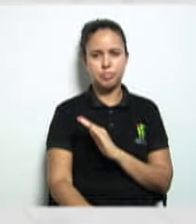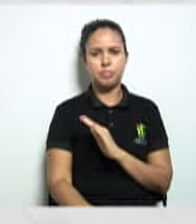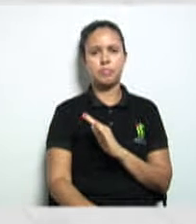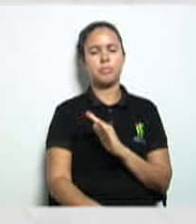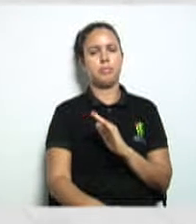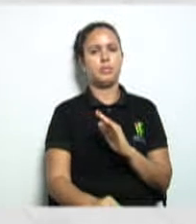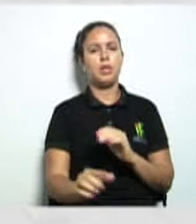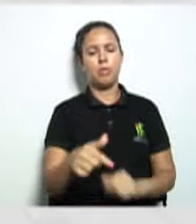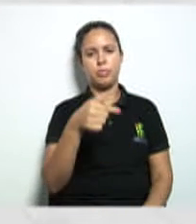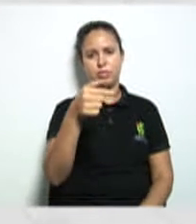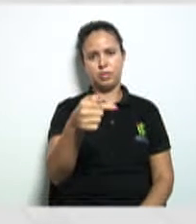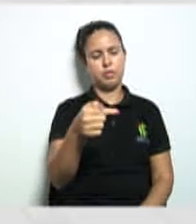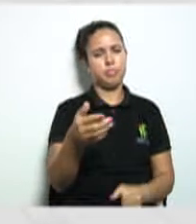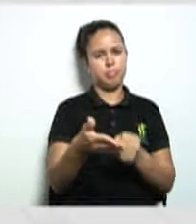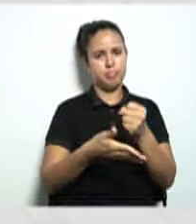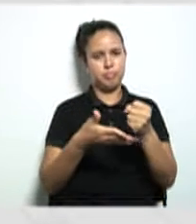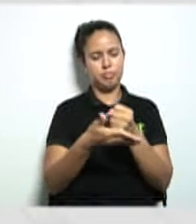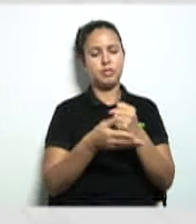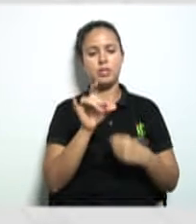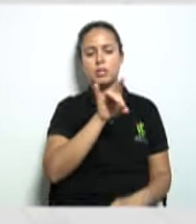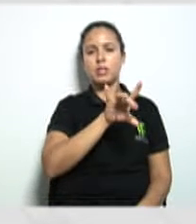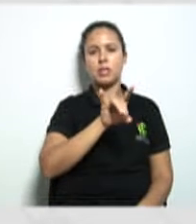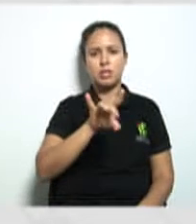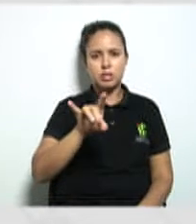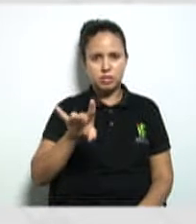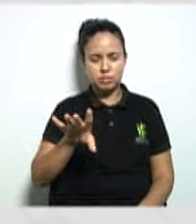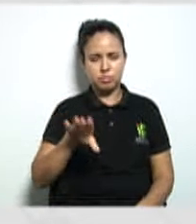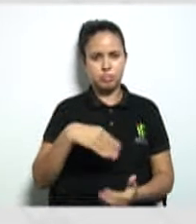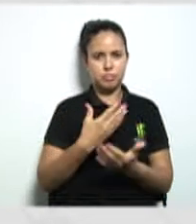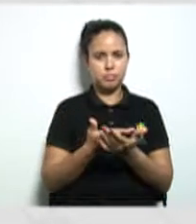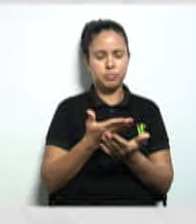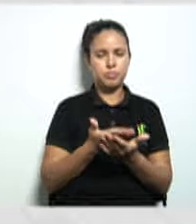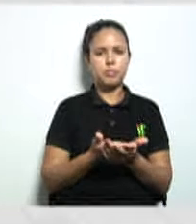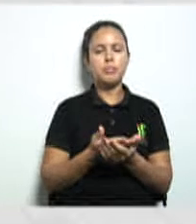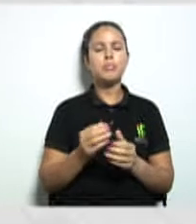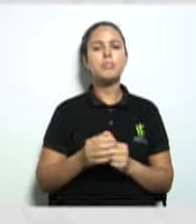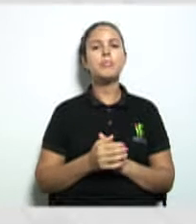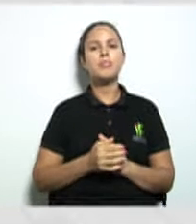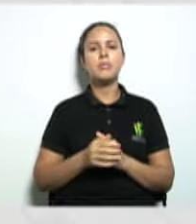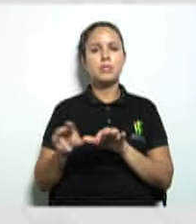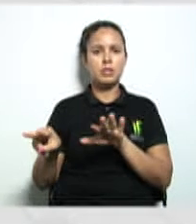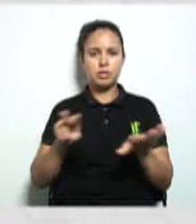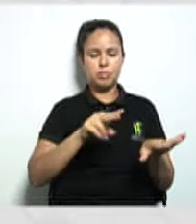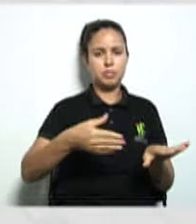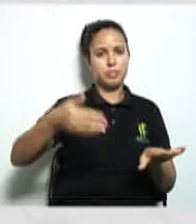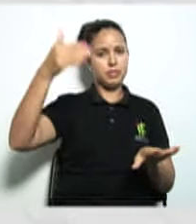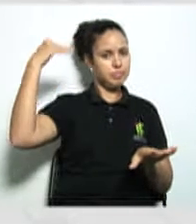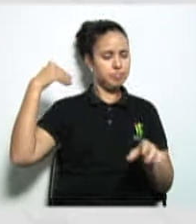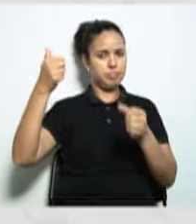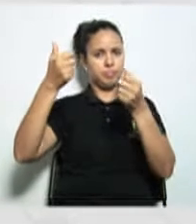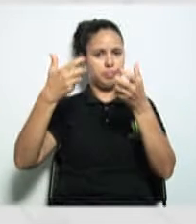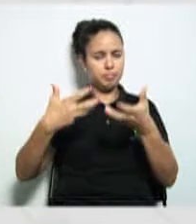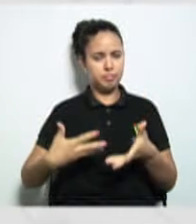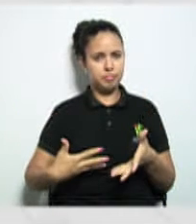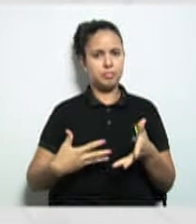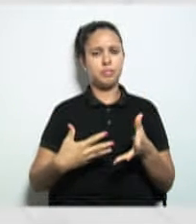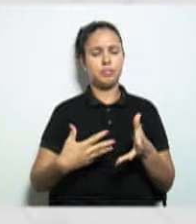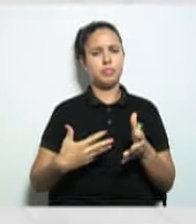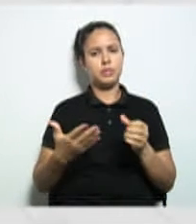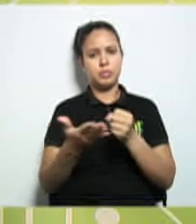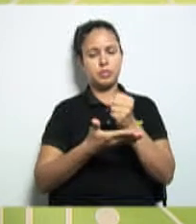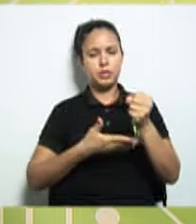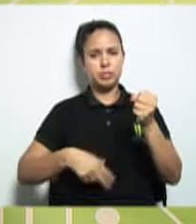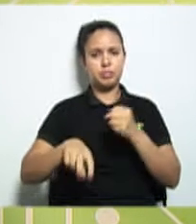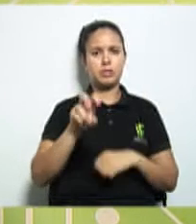esses princípios, sobre cada um deles. Também na aula passada nós falamos exclusivamente sobre o 5º princípio,